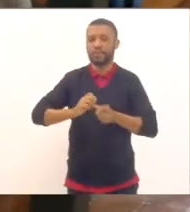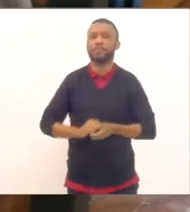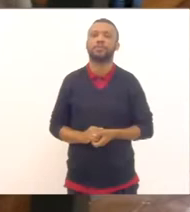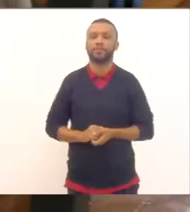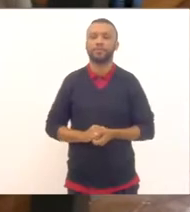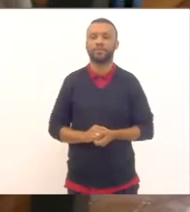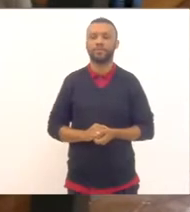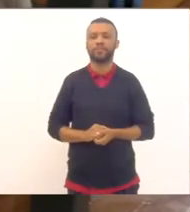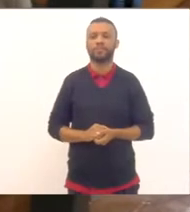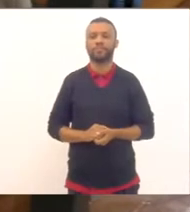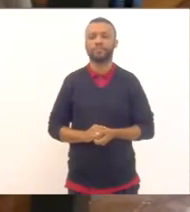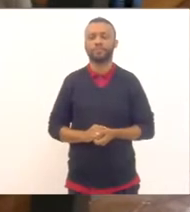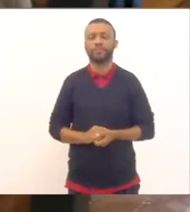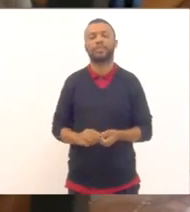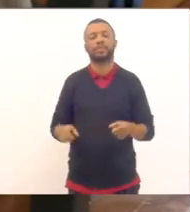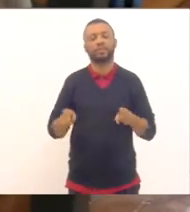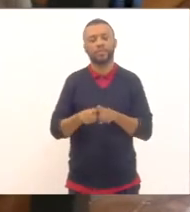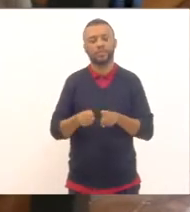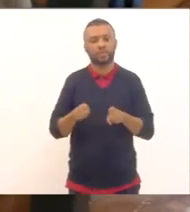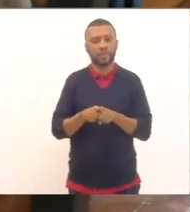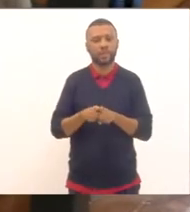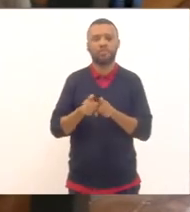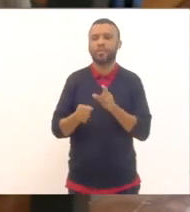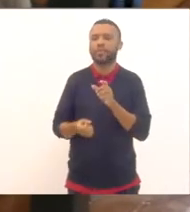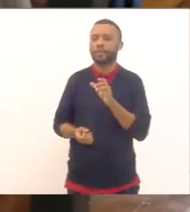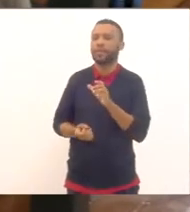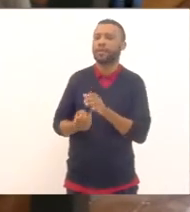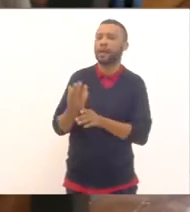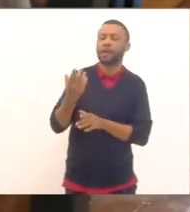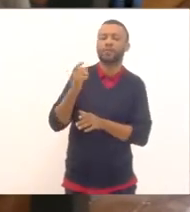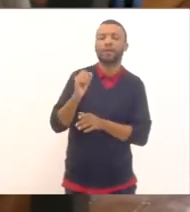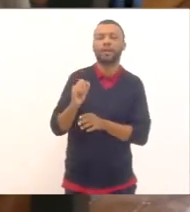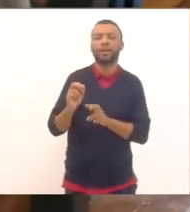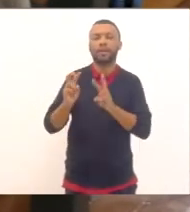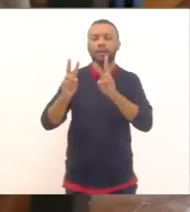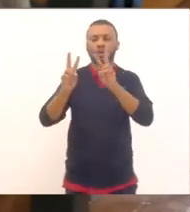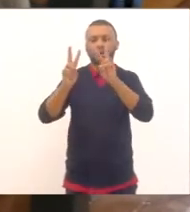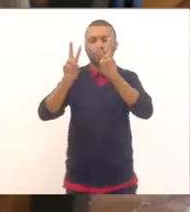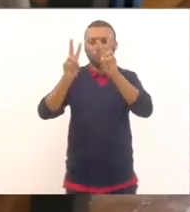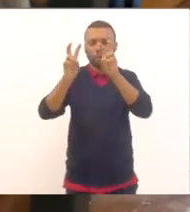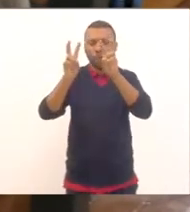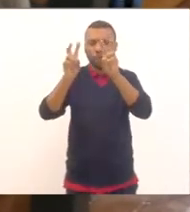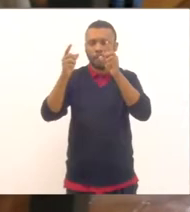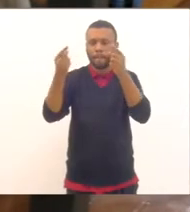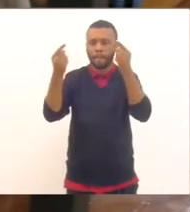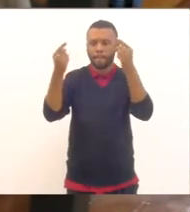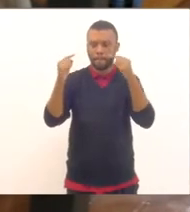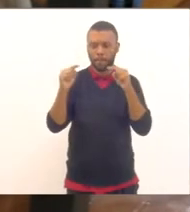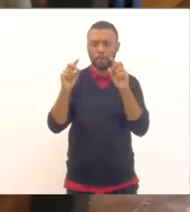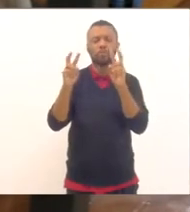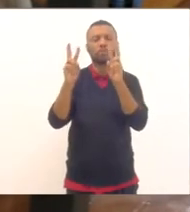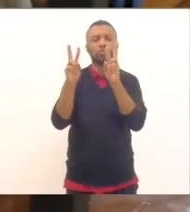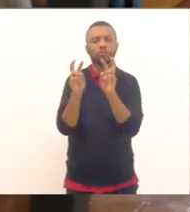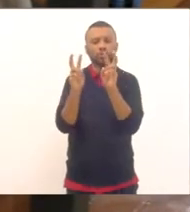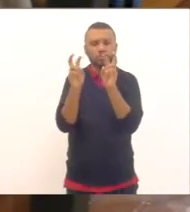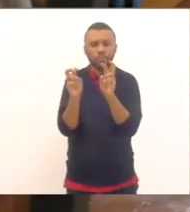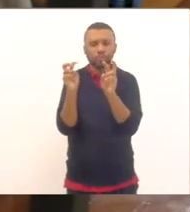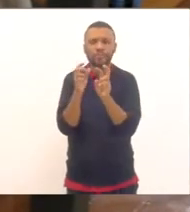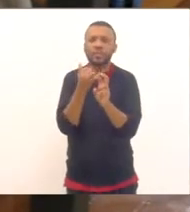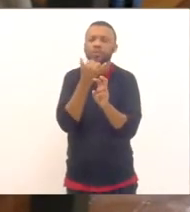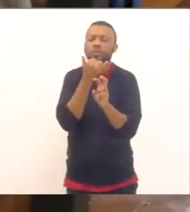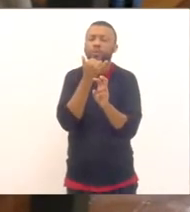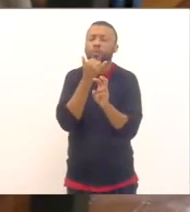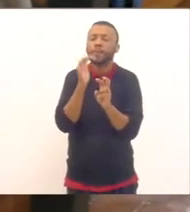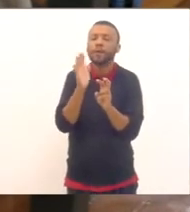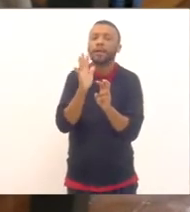e também também foi criado um subtítulo Dra deputada Martha Rocha desculpe